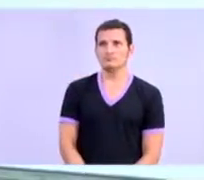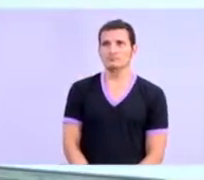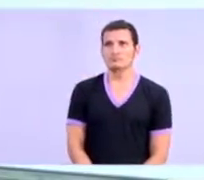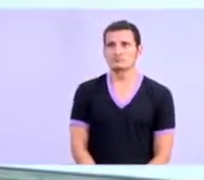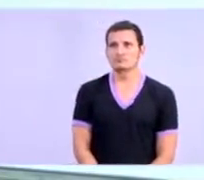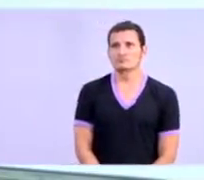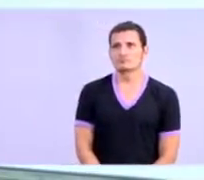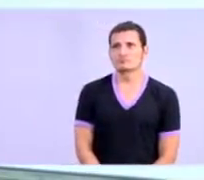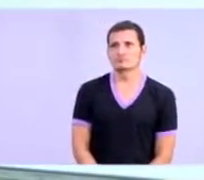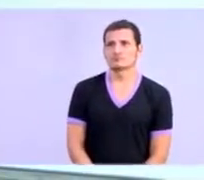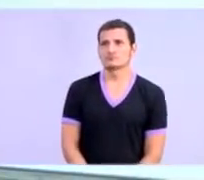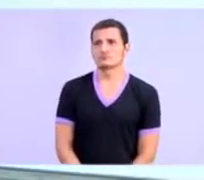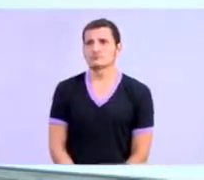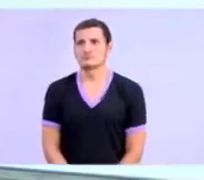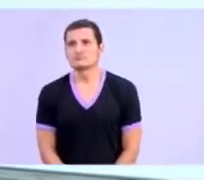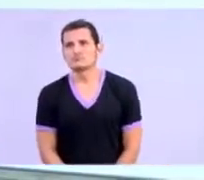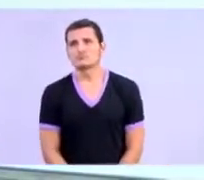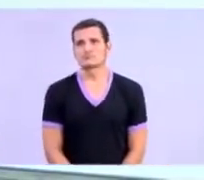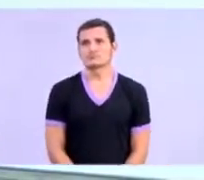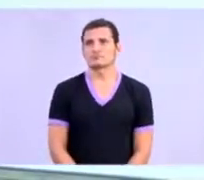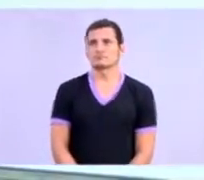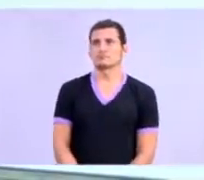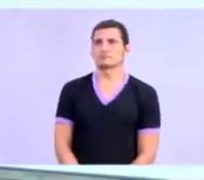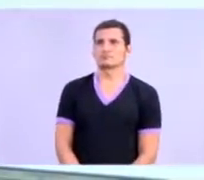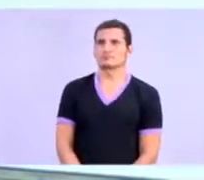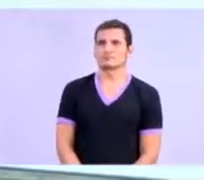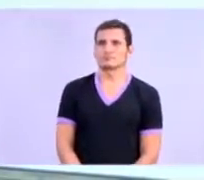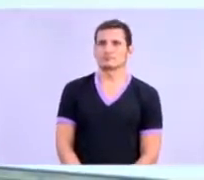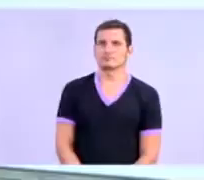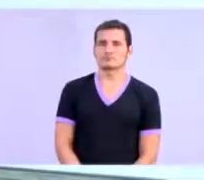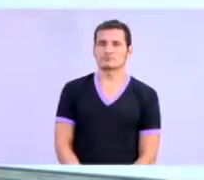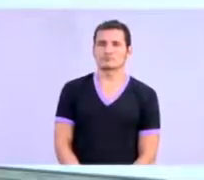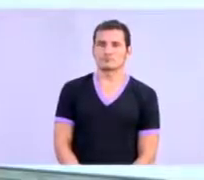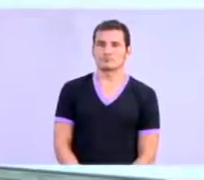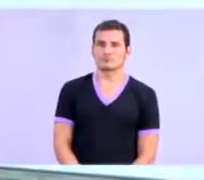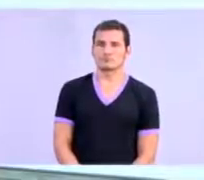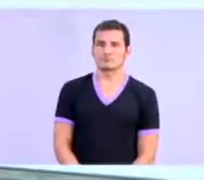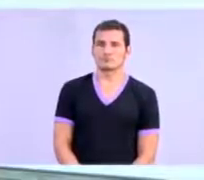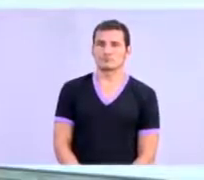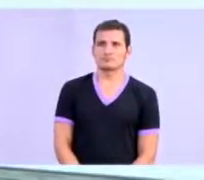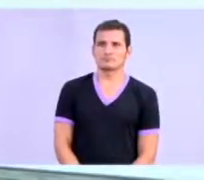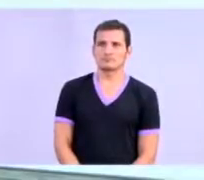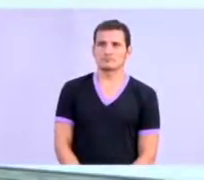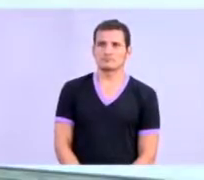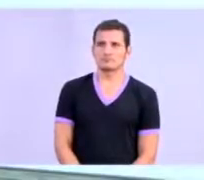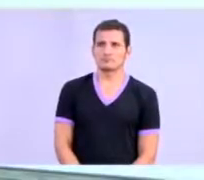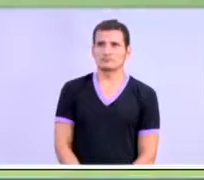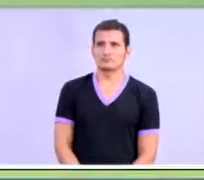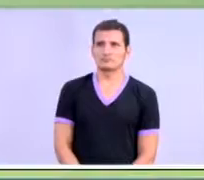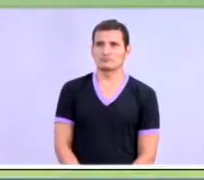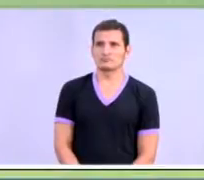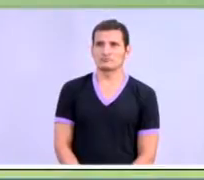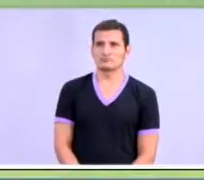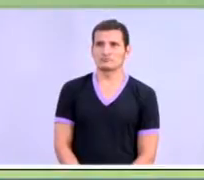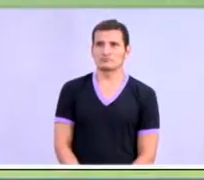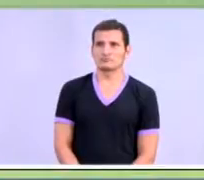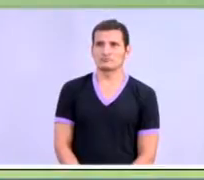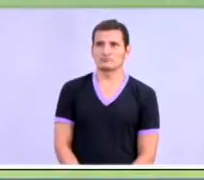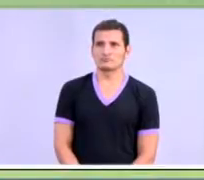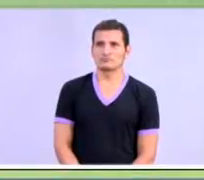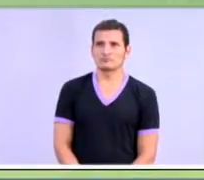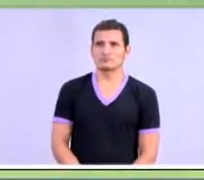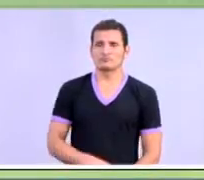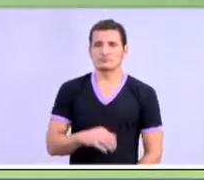para a última atividade, para o último exercício da noite, né, nós vamos para a questão 5, certo? Perfeito. Questão